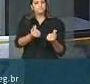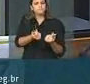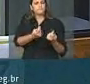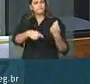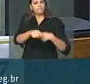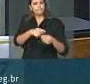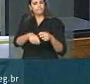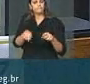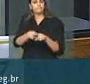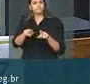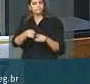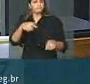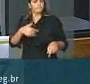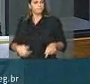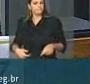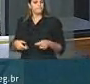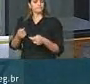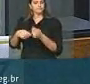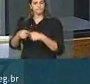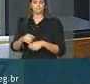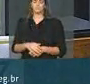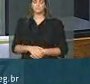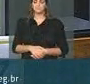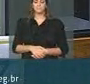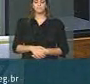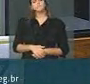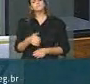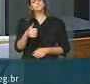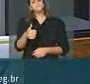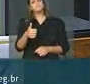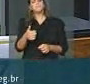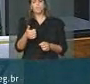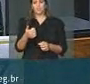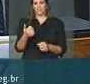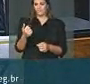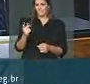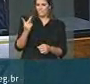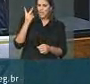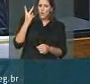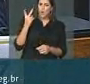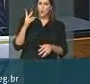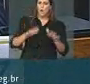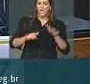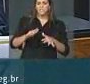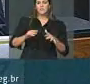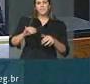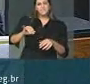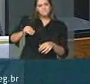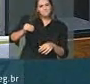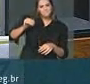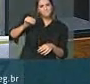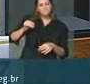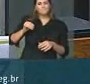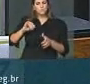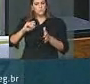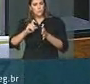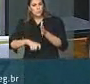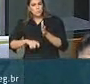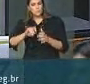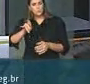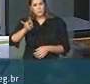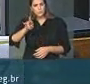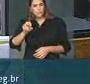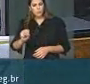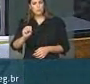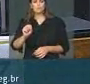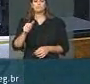Índices de correção não devem ser arbitrários. O senador Renan Calheiros